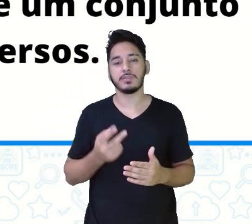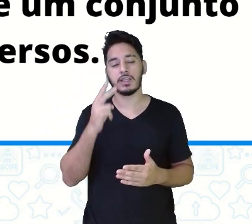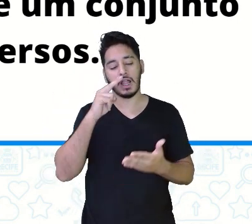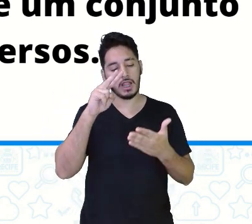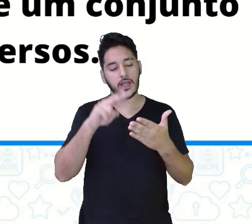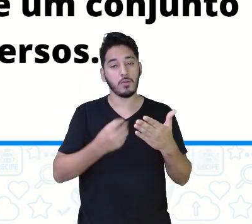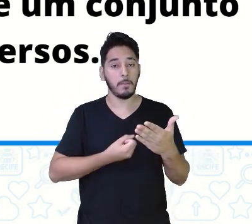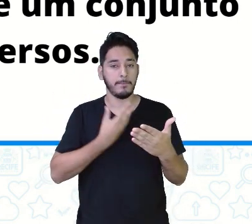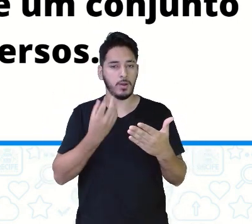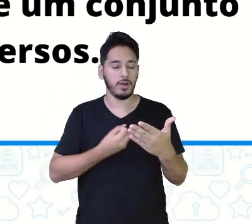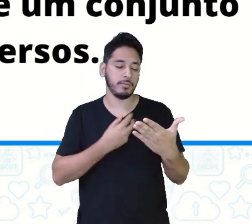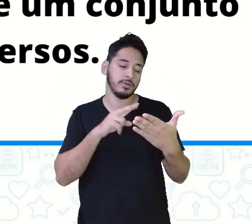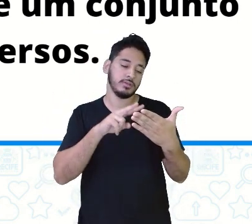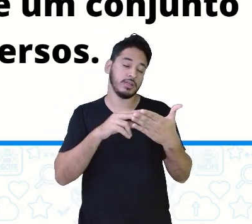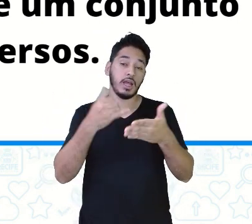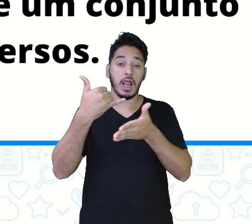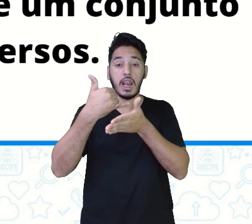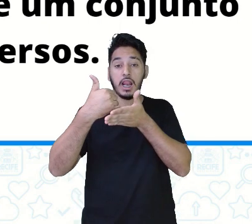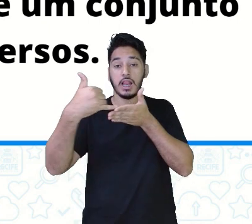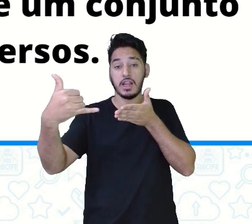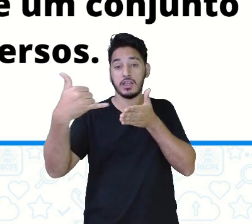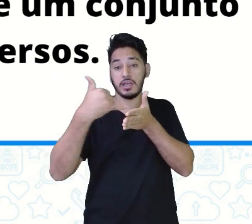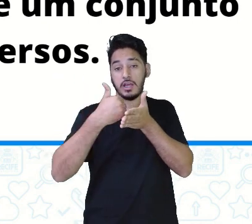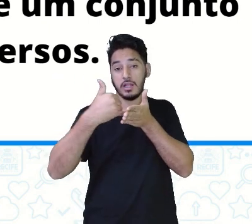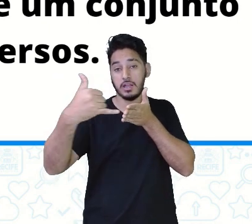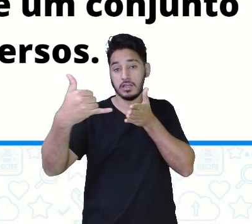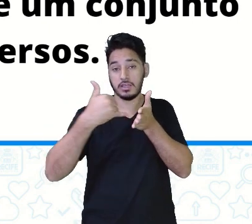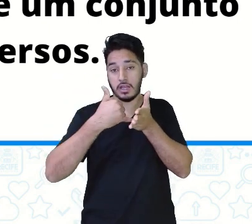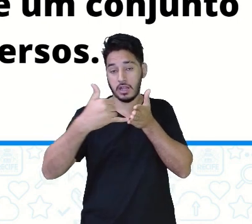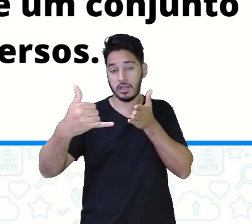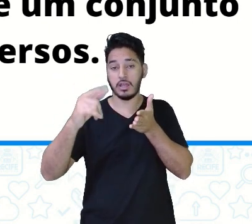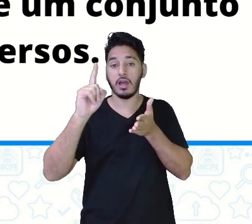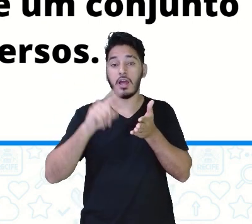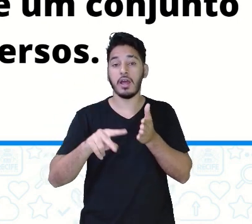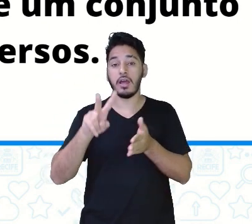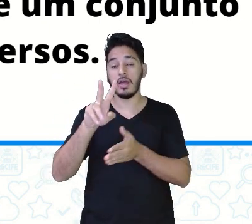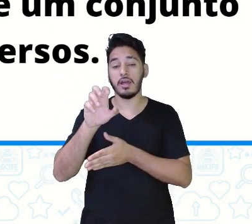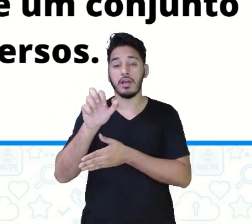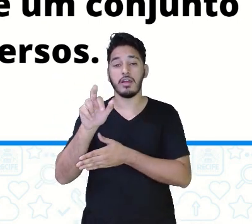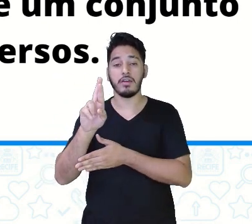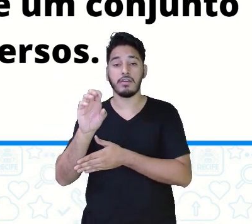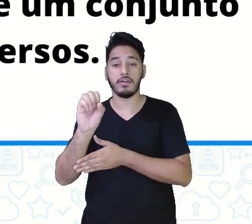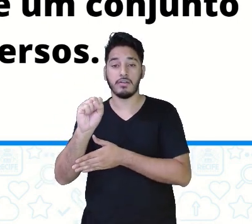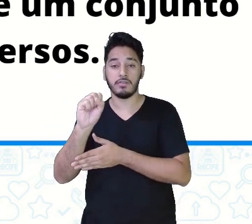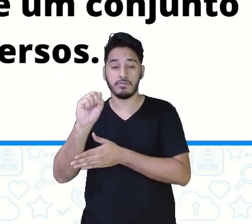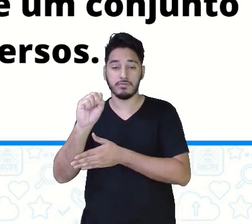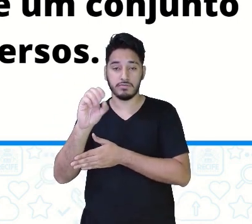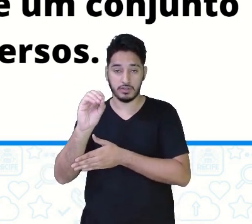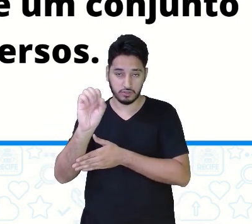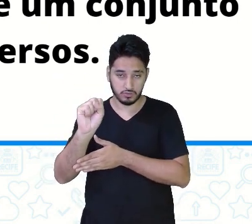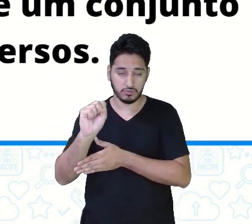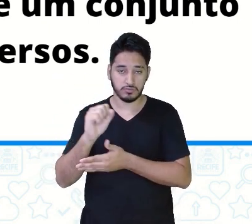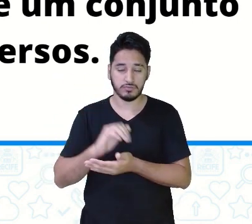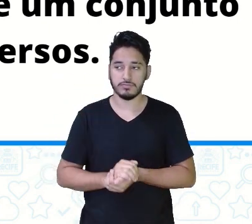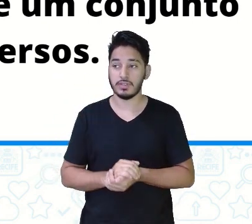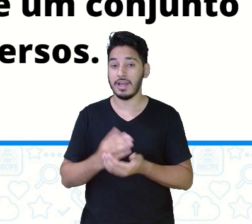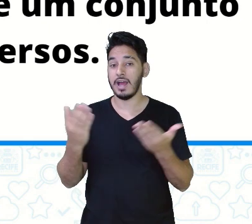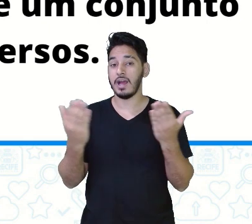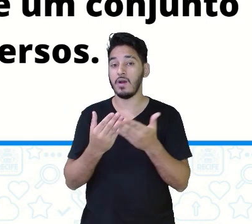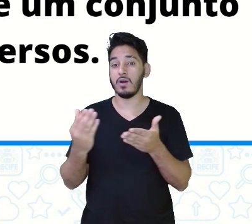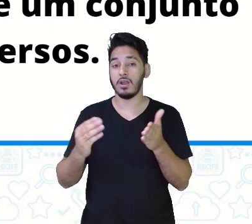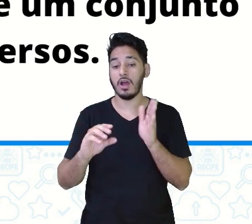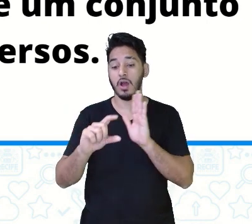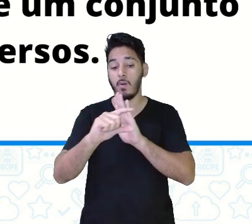lendo um poema, cada linhazinha daquela ali, ela é chamada de verso. Agora, a estrofe é